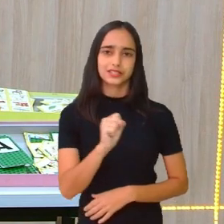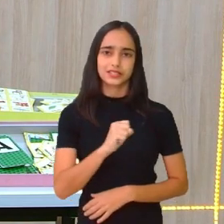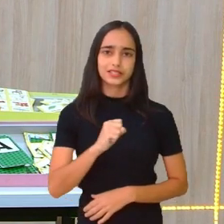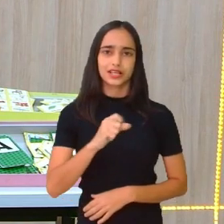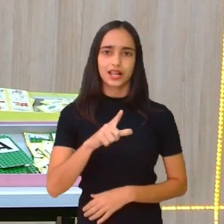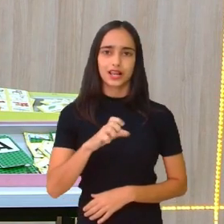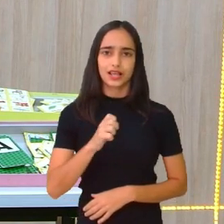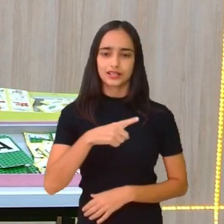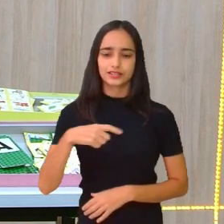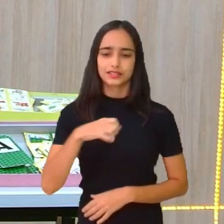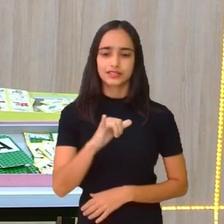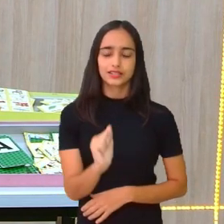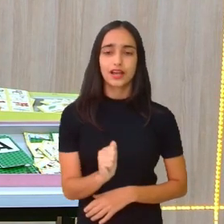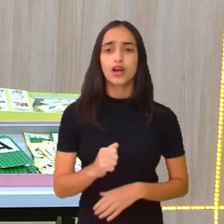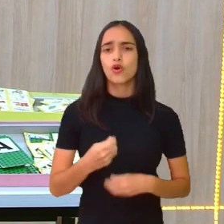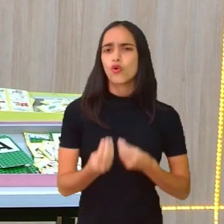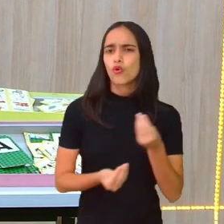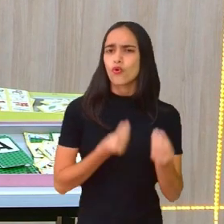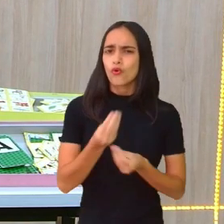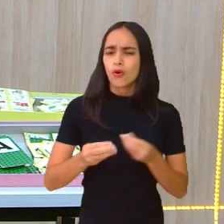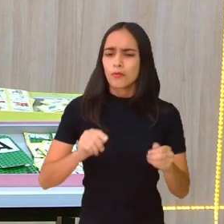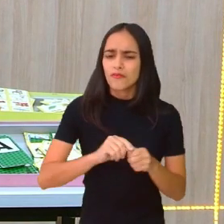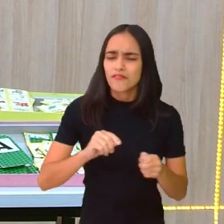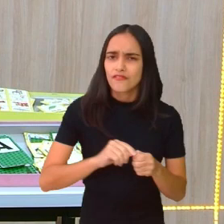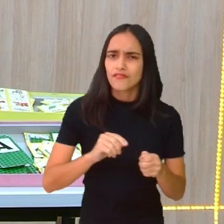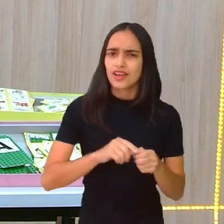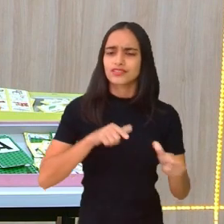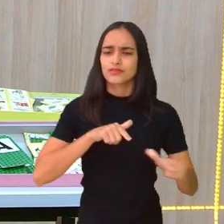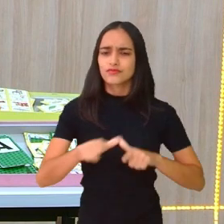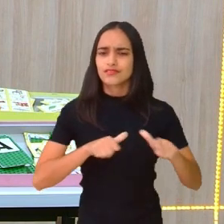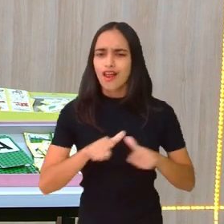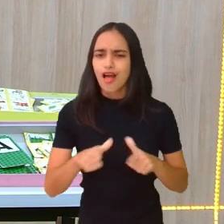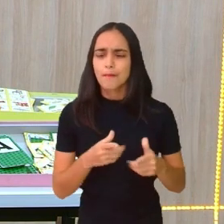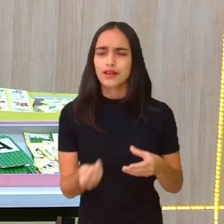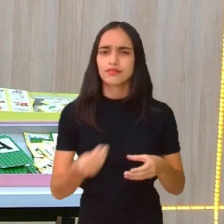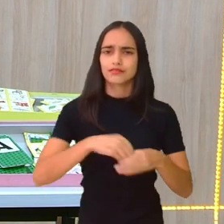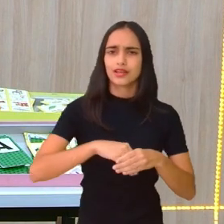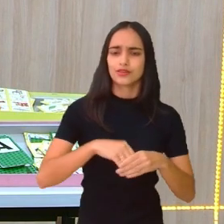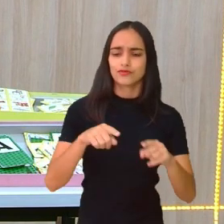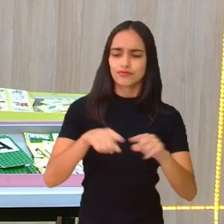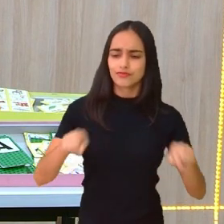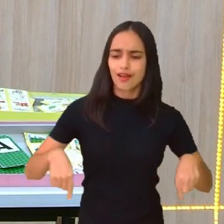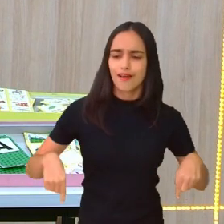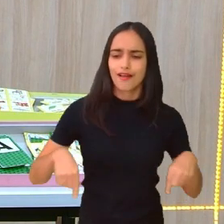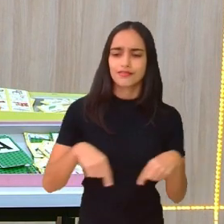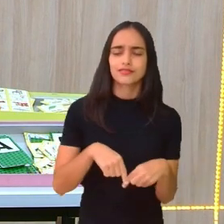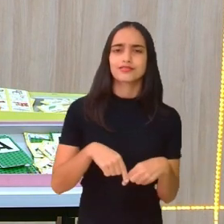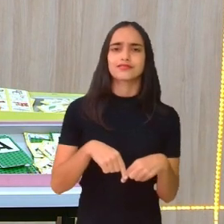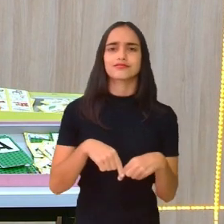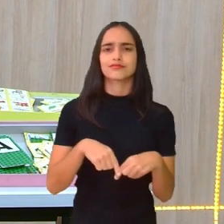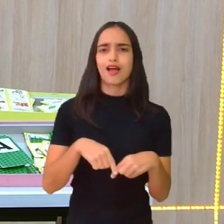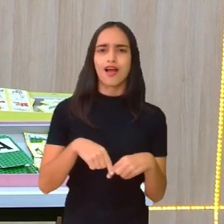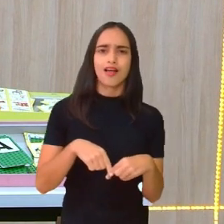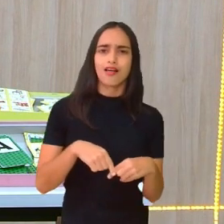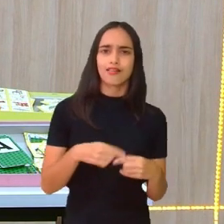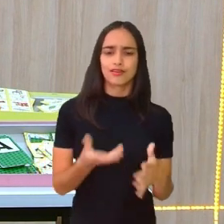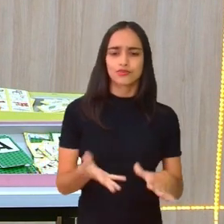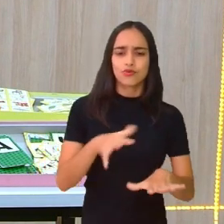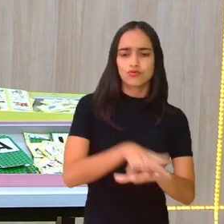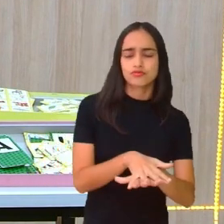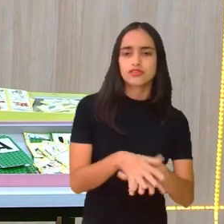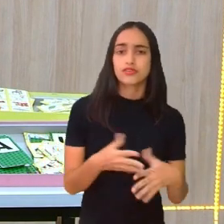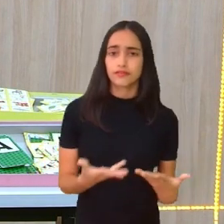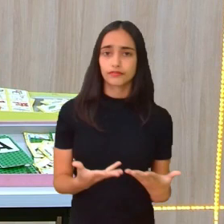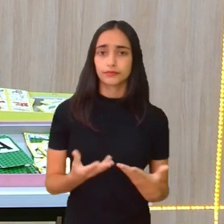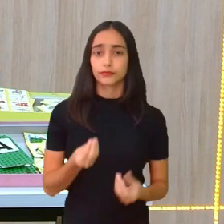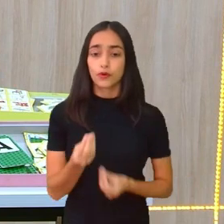Como que a gente vai fazer esse trabalho na sala de recursos, como que o professor vai desenvolver o trabalho na sala regular. E aí a gente